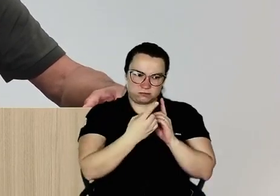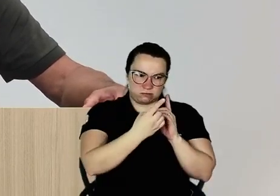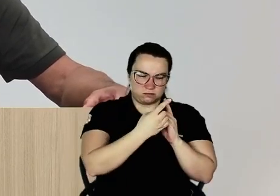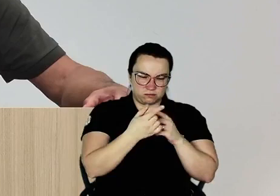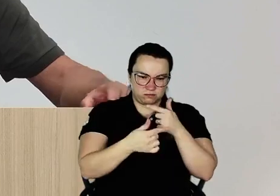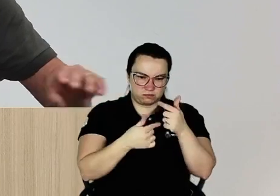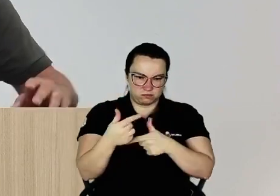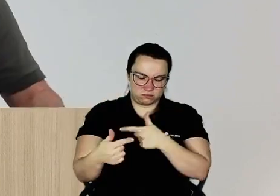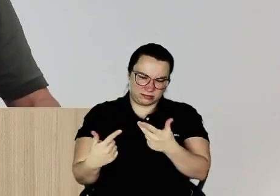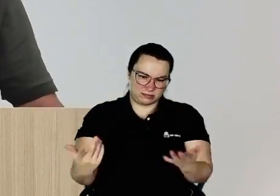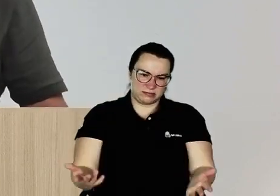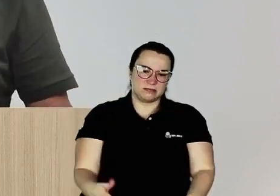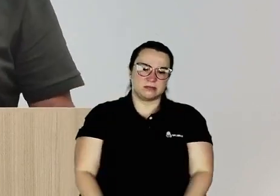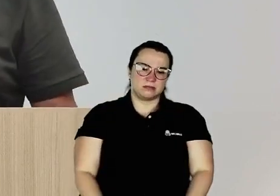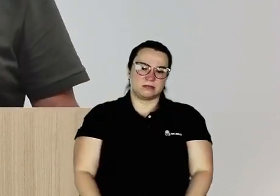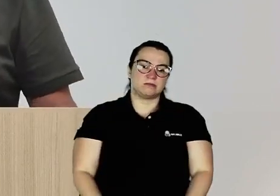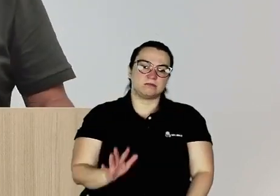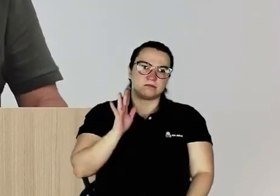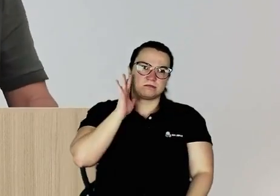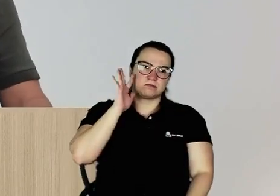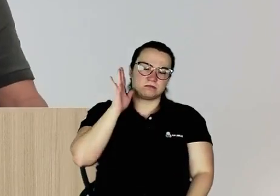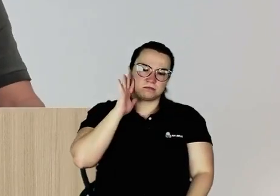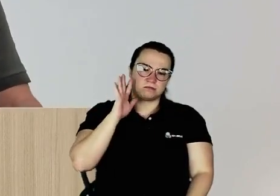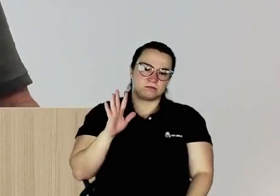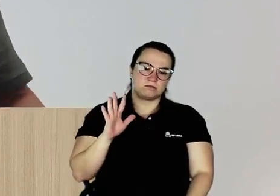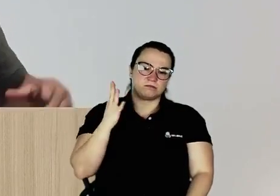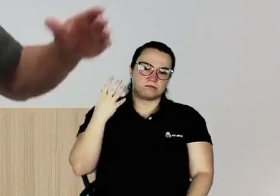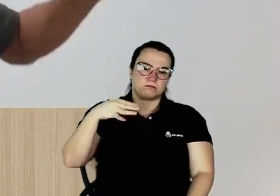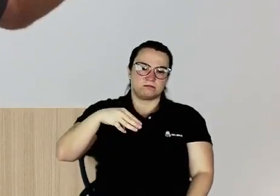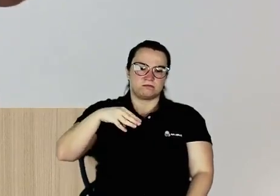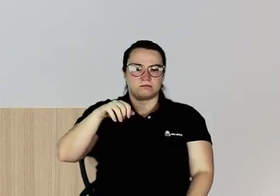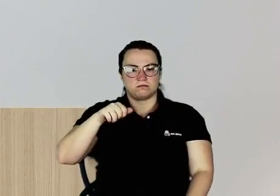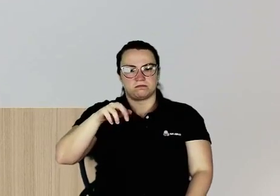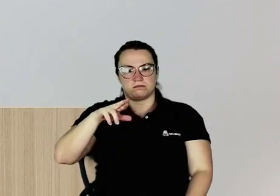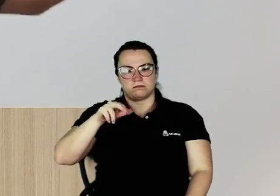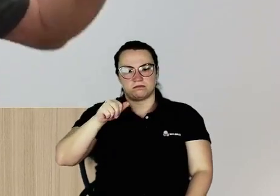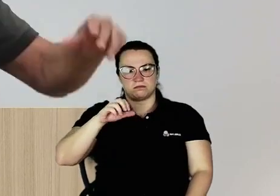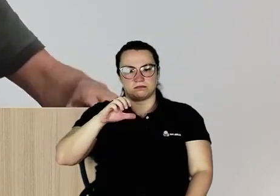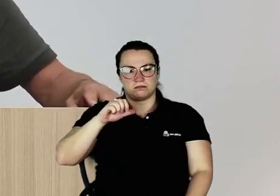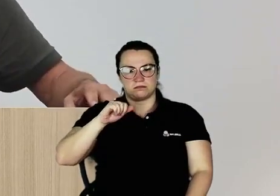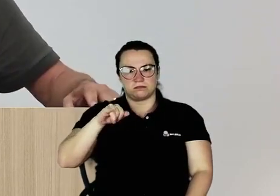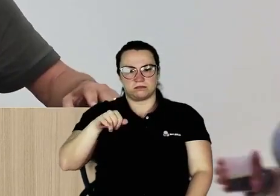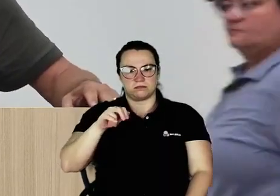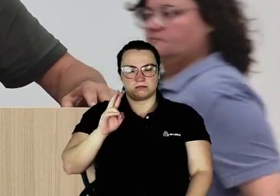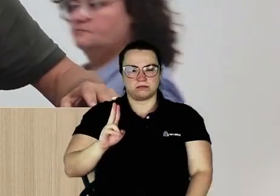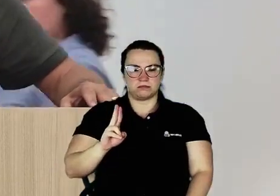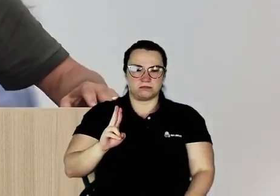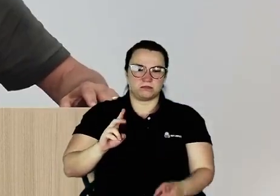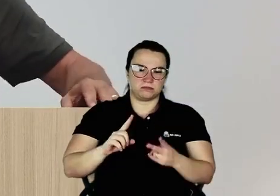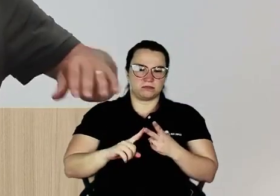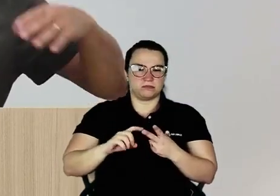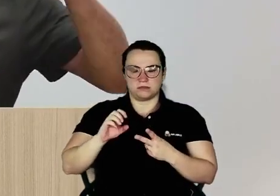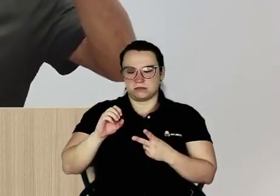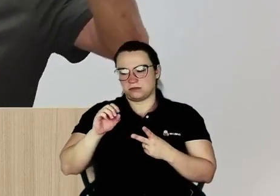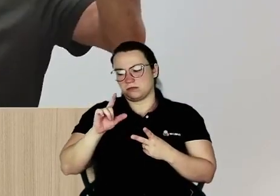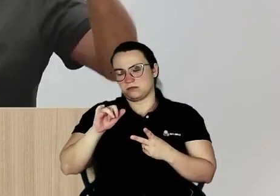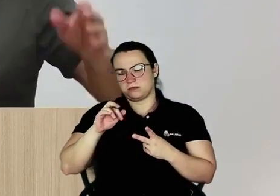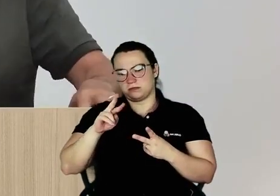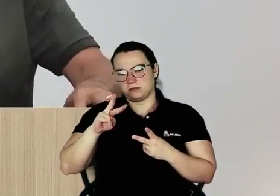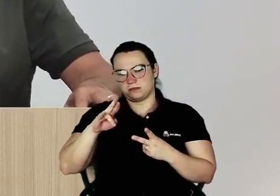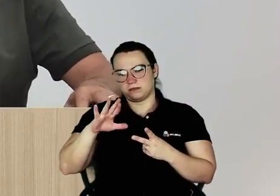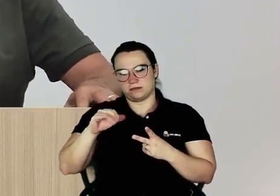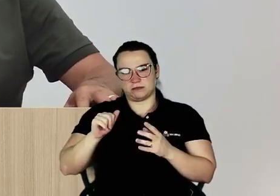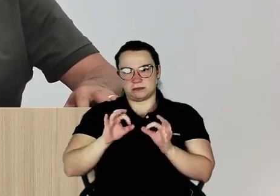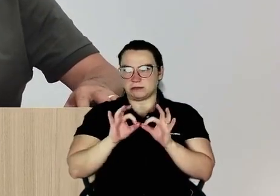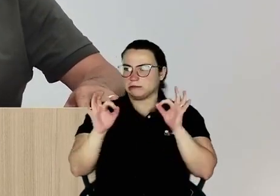senhores, se acontecer uma ocorrência lá no Maracaju dos Gaúchos e outra ocorrência acontecer lá em Oliveira Castro, ou lá em Salamanca, ou qualquer